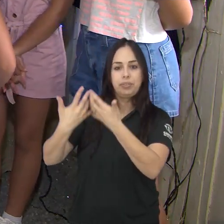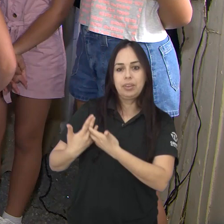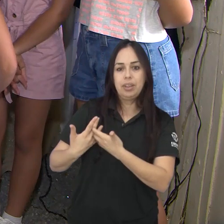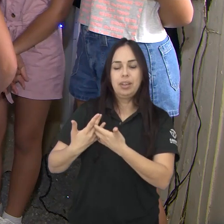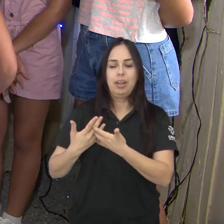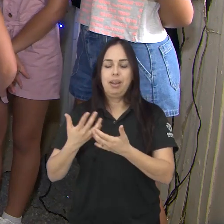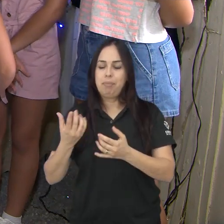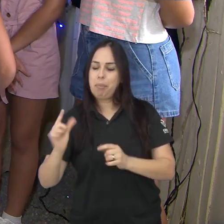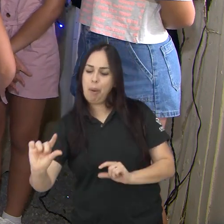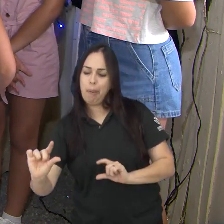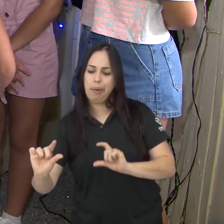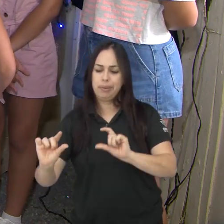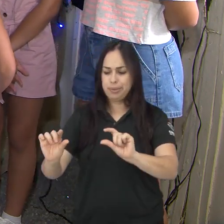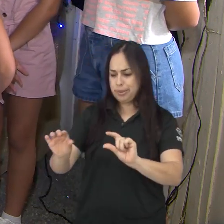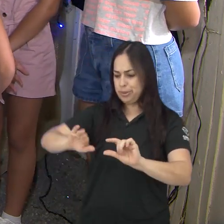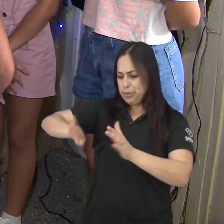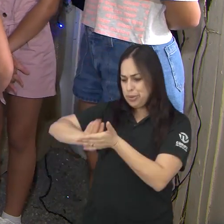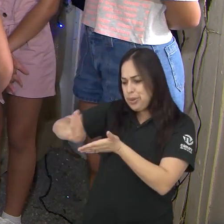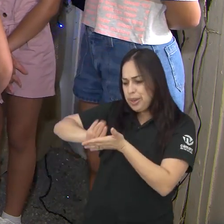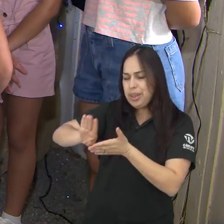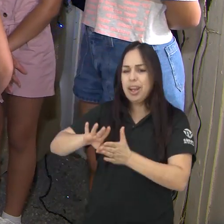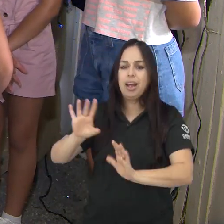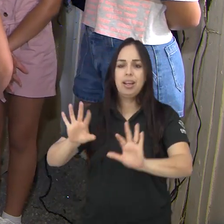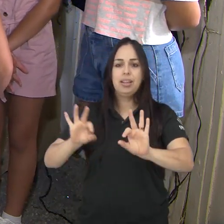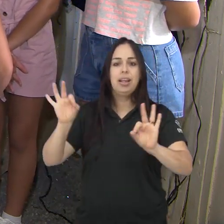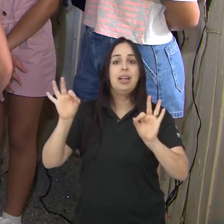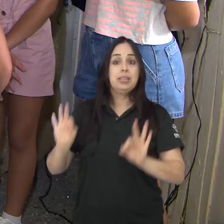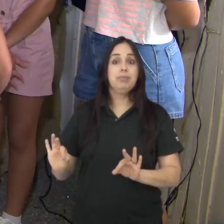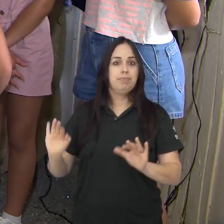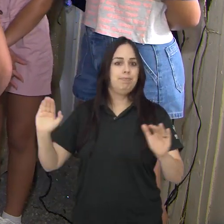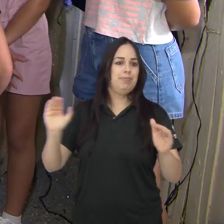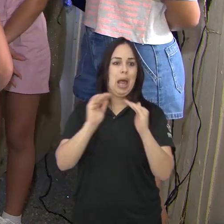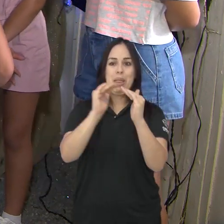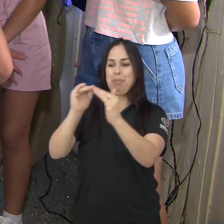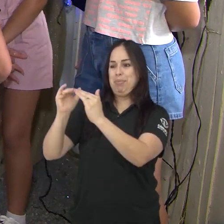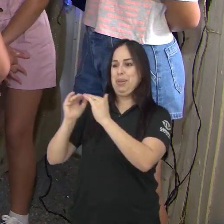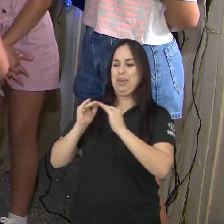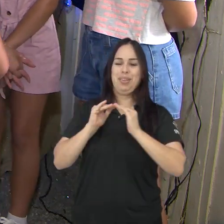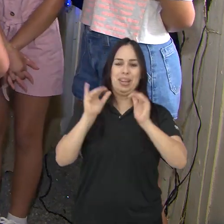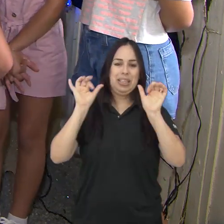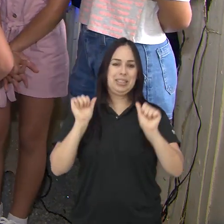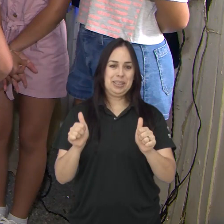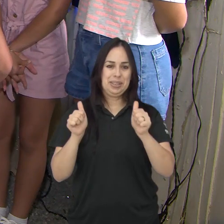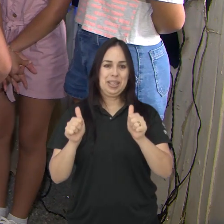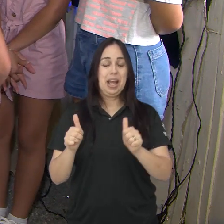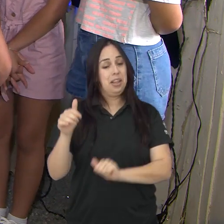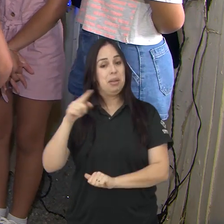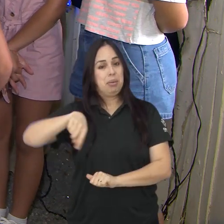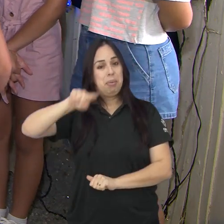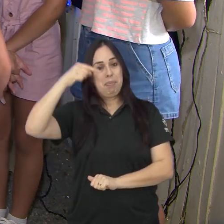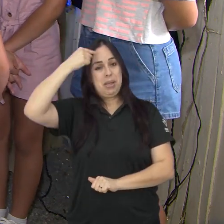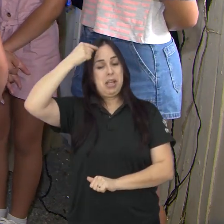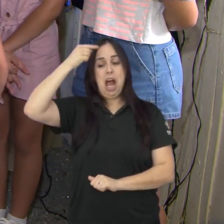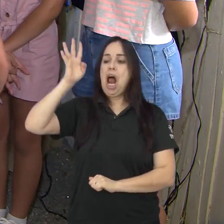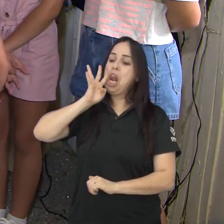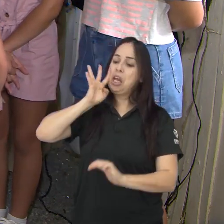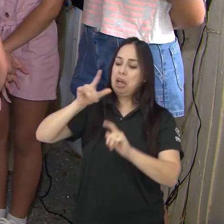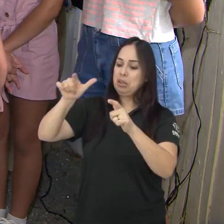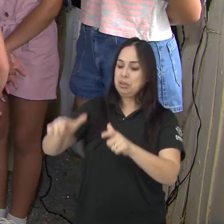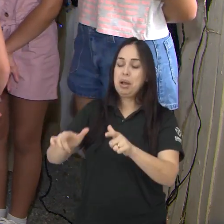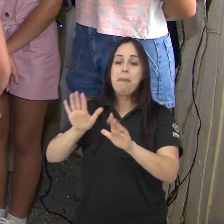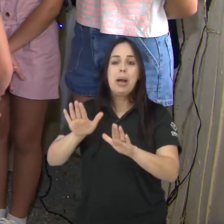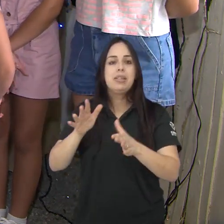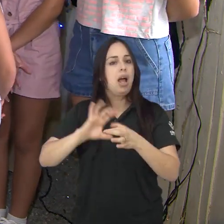presépio. Fica naquele tira, põe, monta, desmonta, até que a gente chegue num acordo e ache que ficou legal